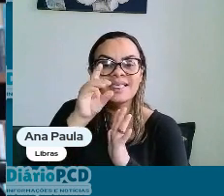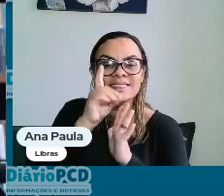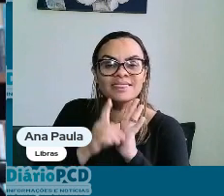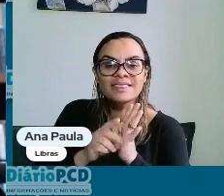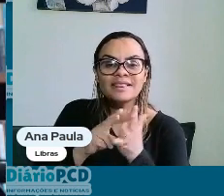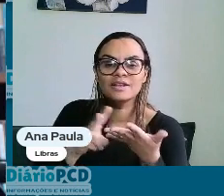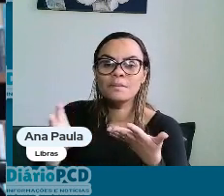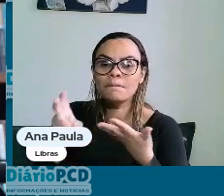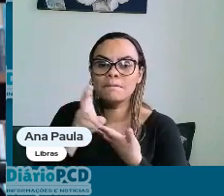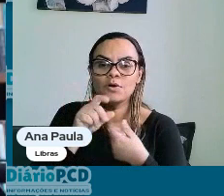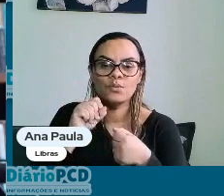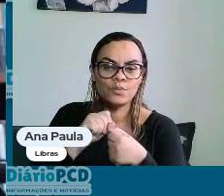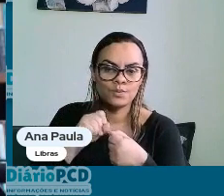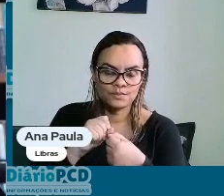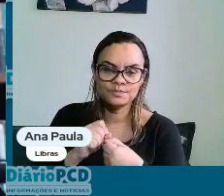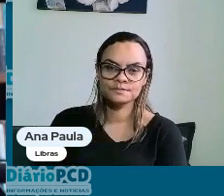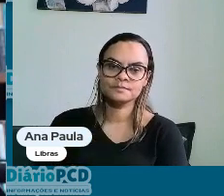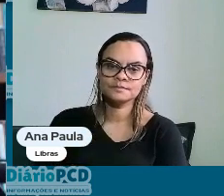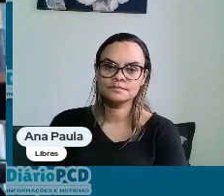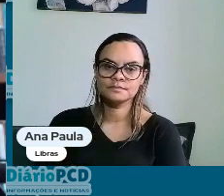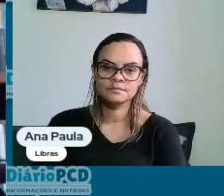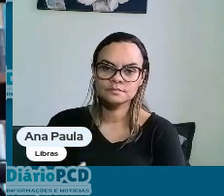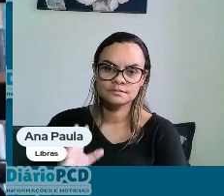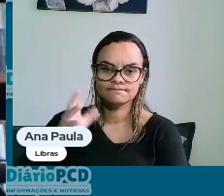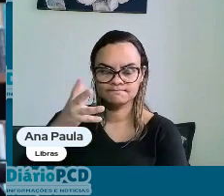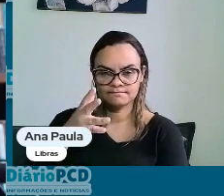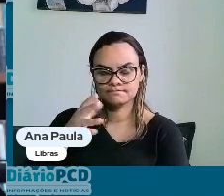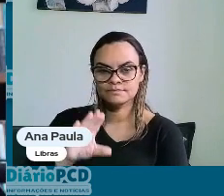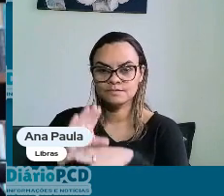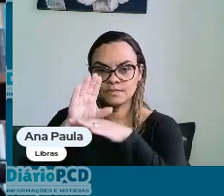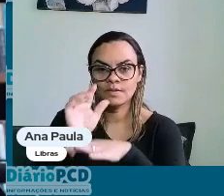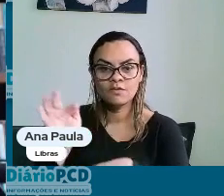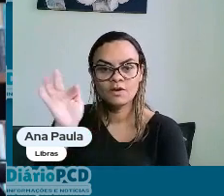de fazer. O que acontece no Conselho Federativo?